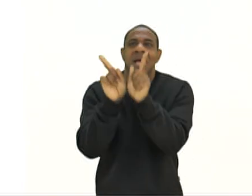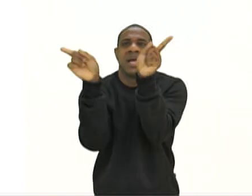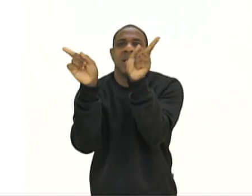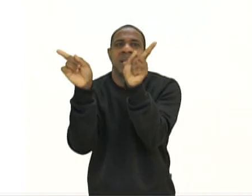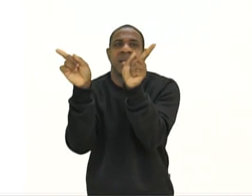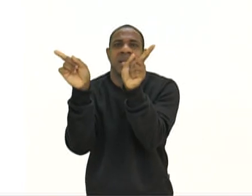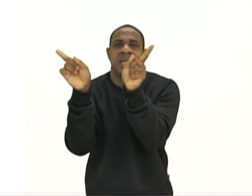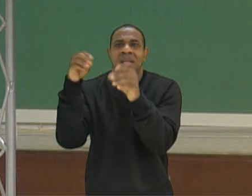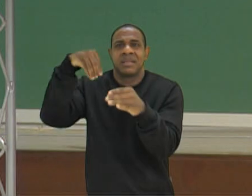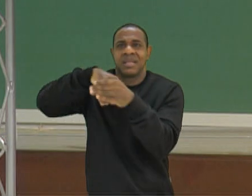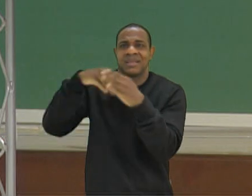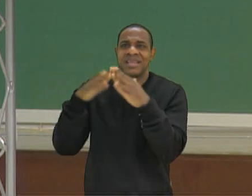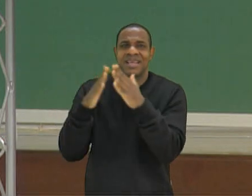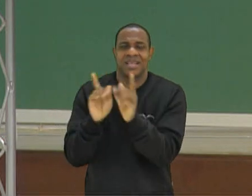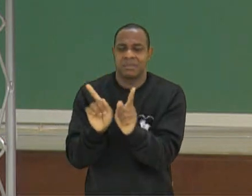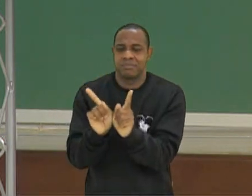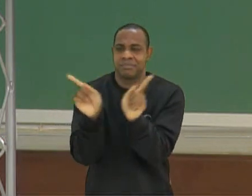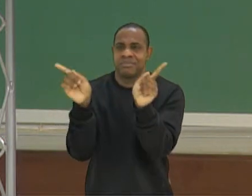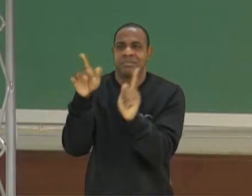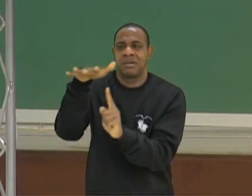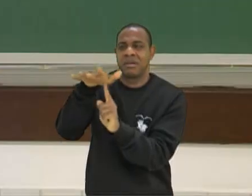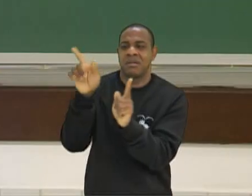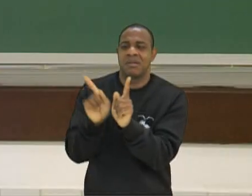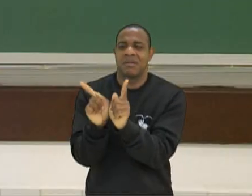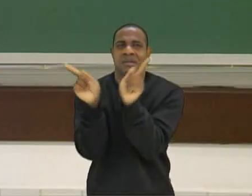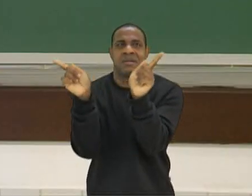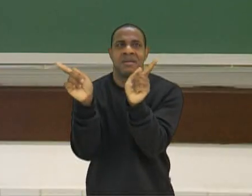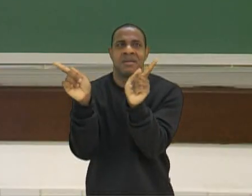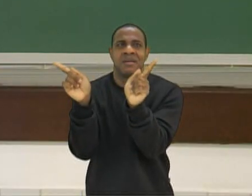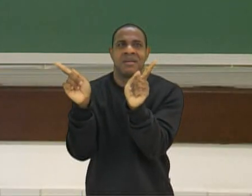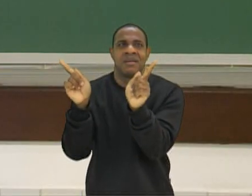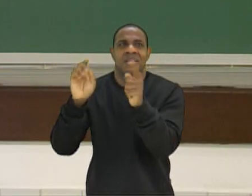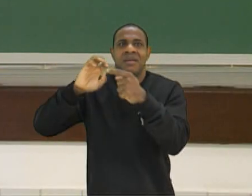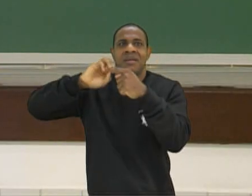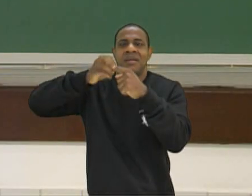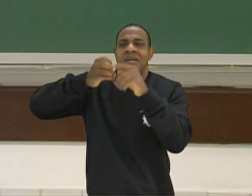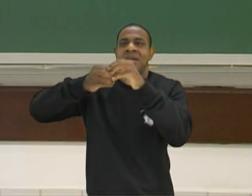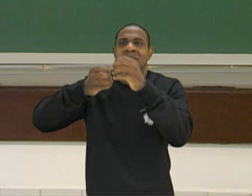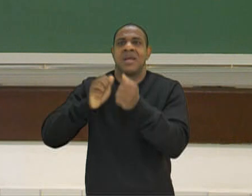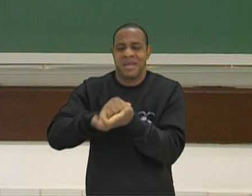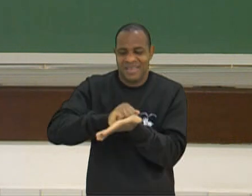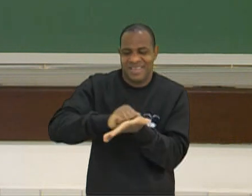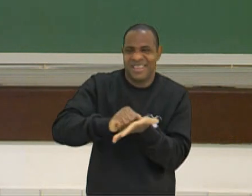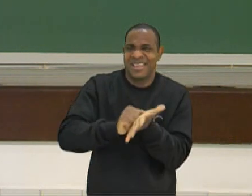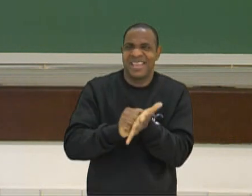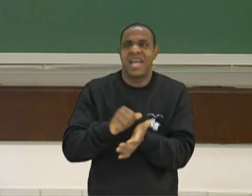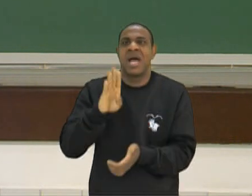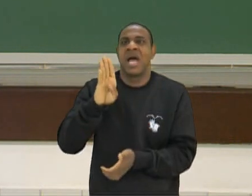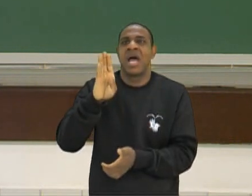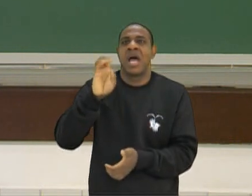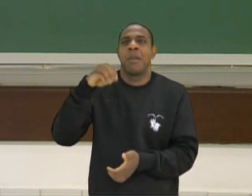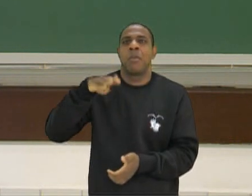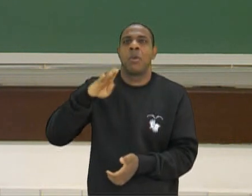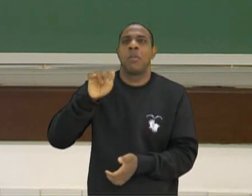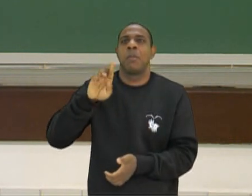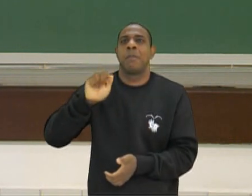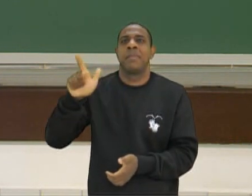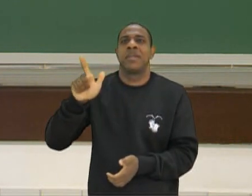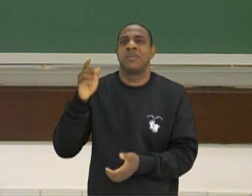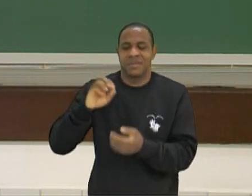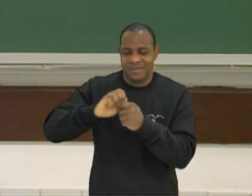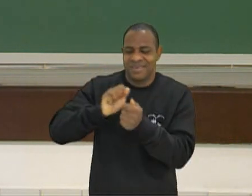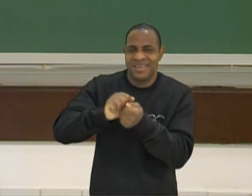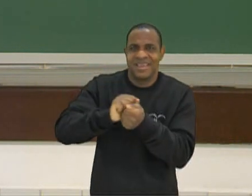internas, o pessoal usava essa tática que era pegar a antena e colocar bombril ali, ou esponja de aço. Nesse